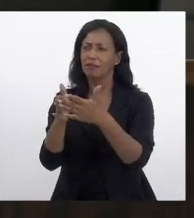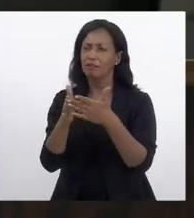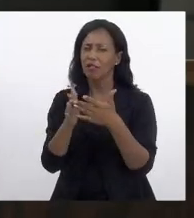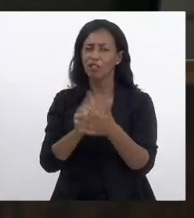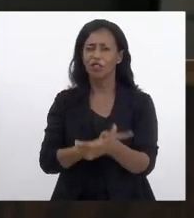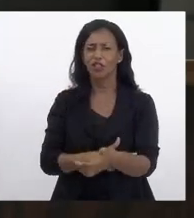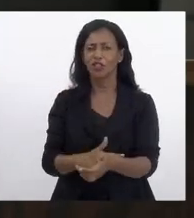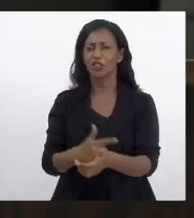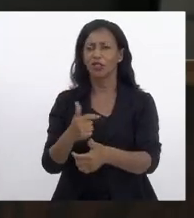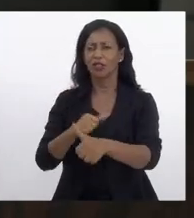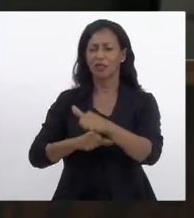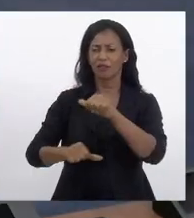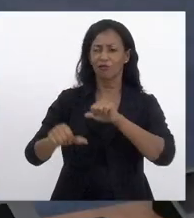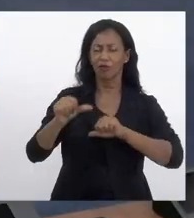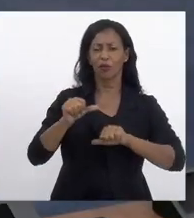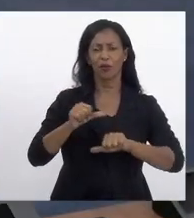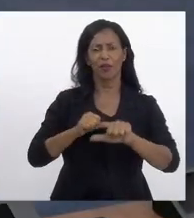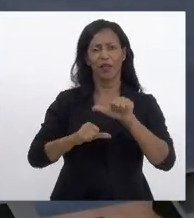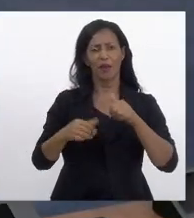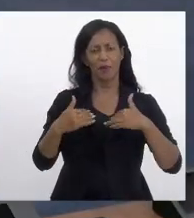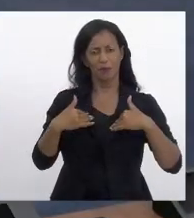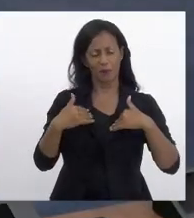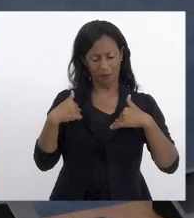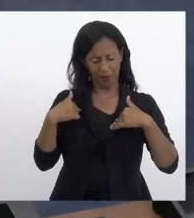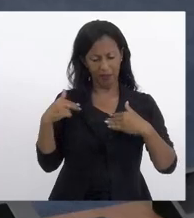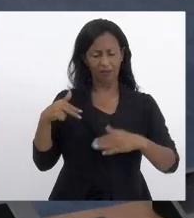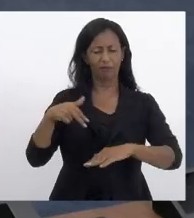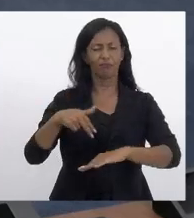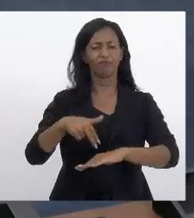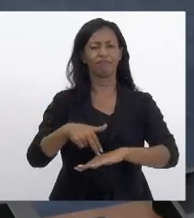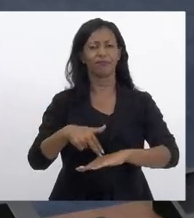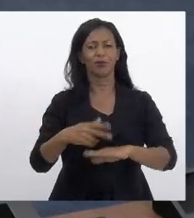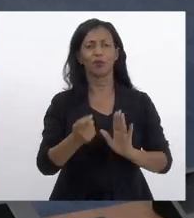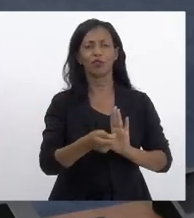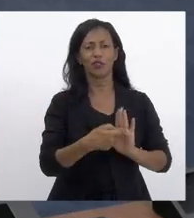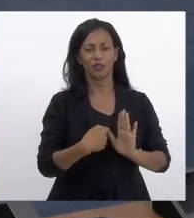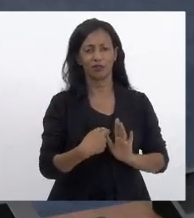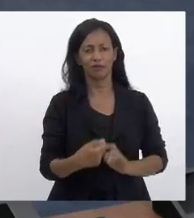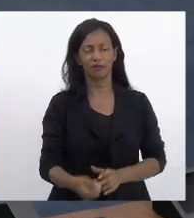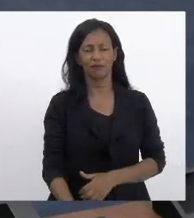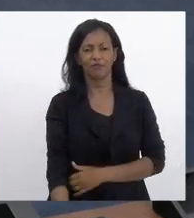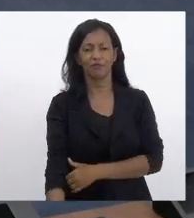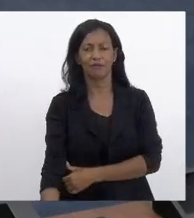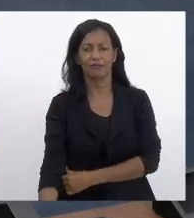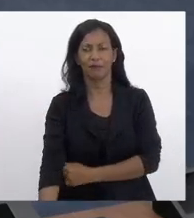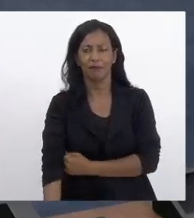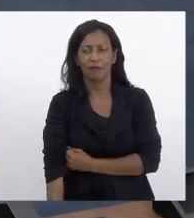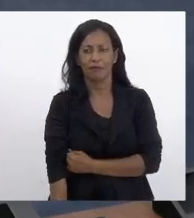assumir a presidência dos trabalhos para que eu possa usar a tribuna com o próximo orador inscrito.